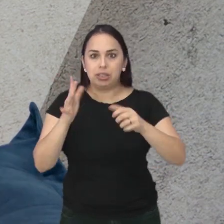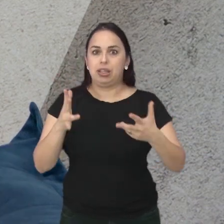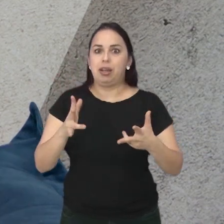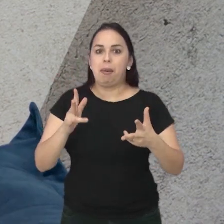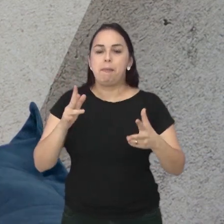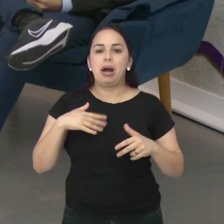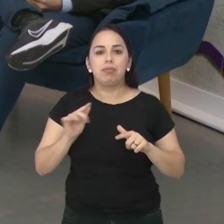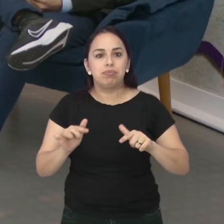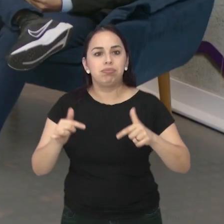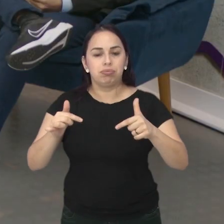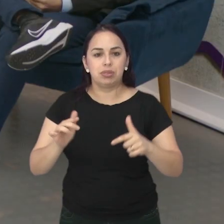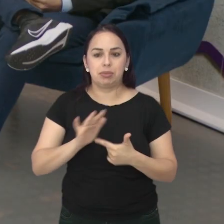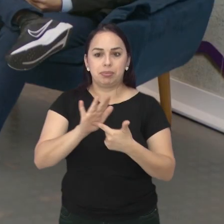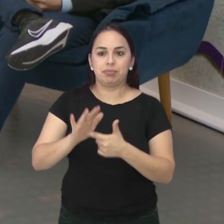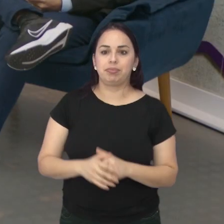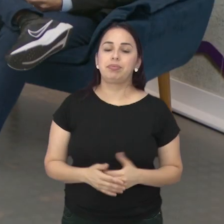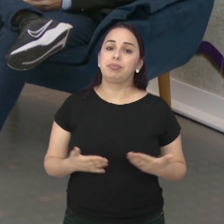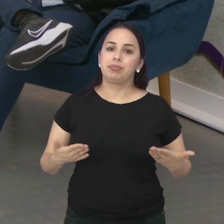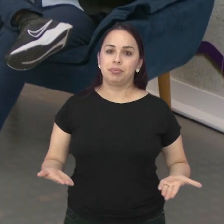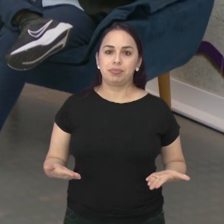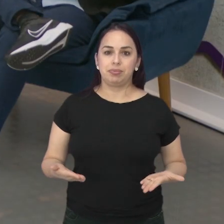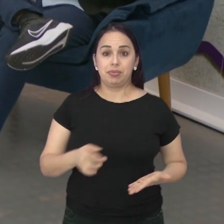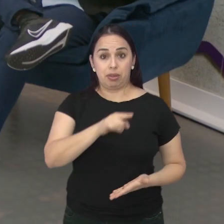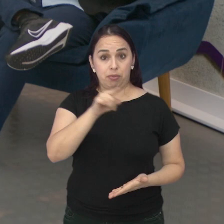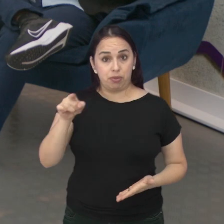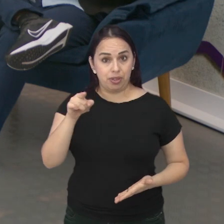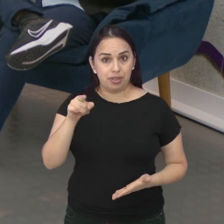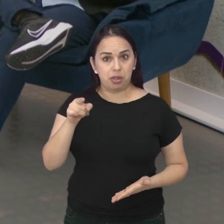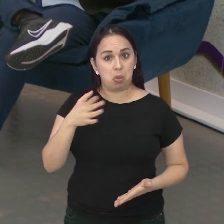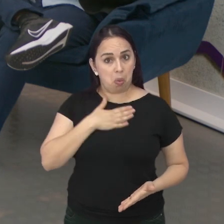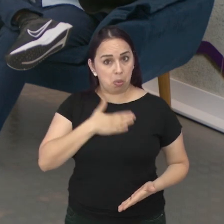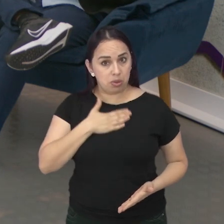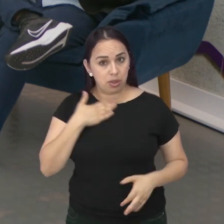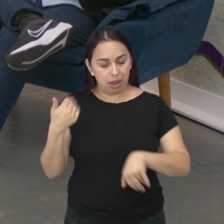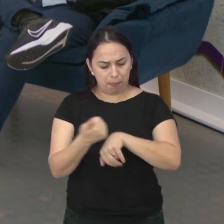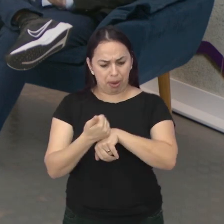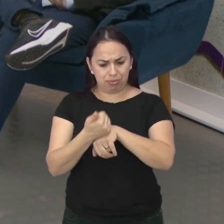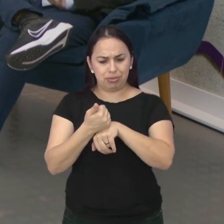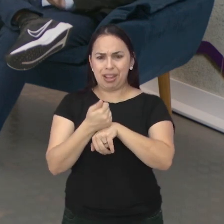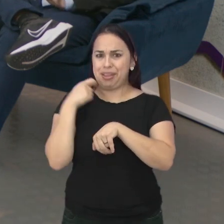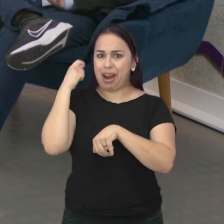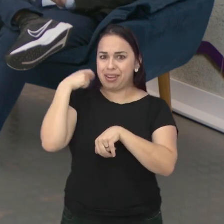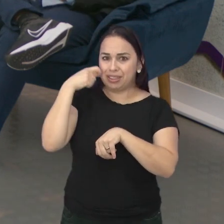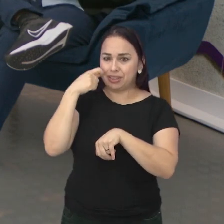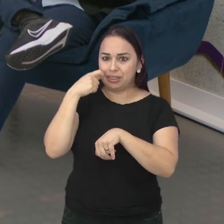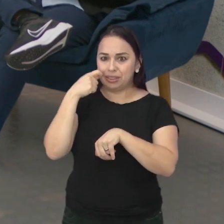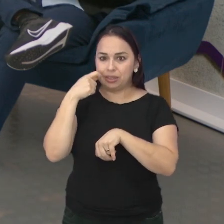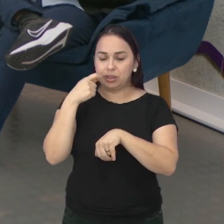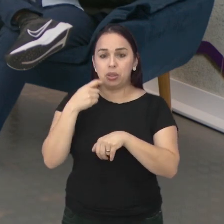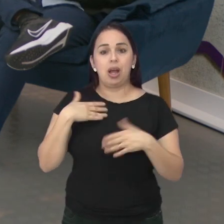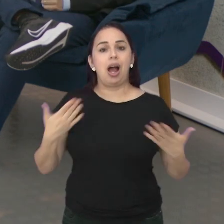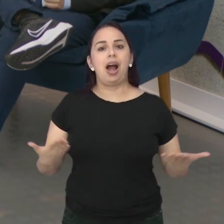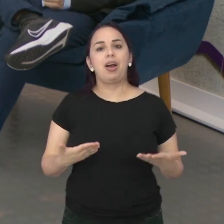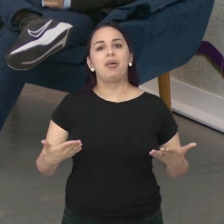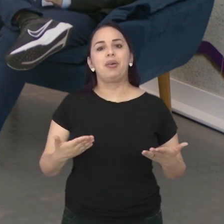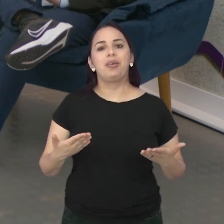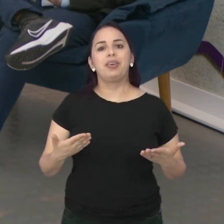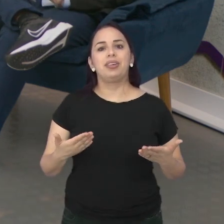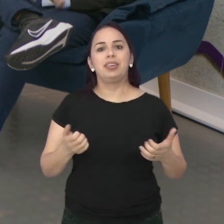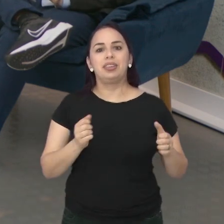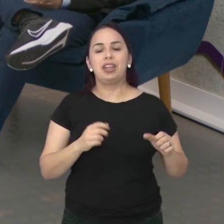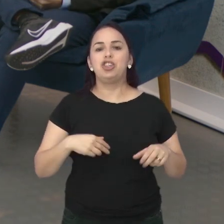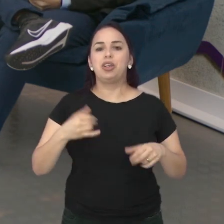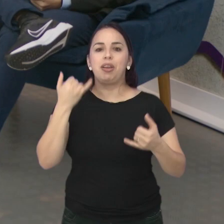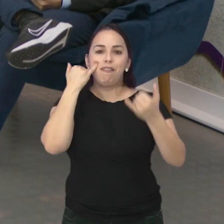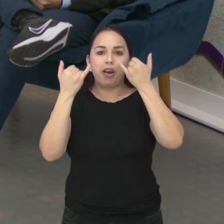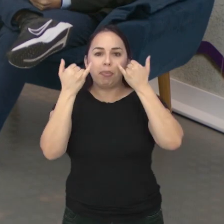atuar. Gente, é isso aí. E olha só, você se identificou com essa profissão de artista? Nossa última parada é